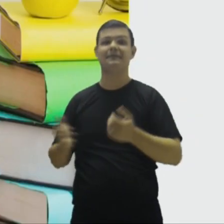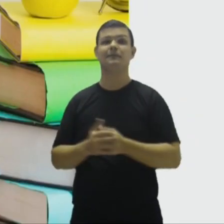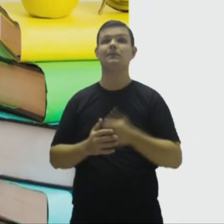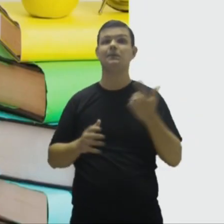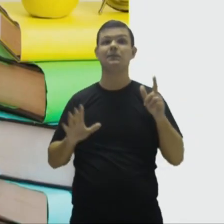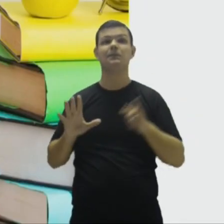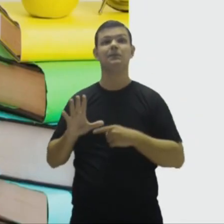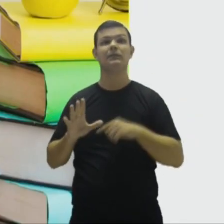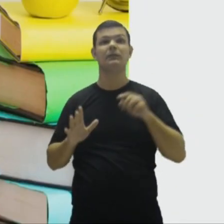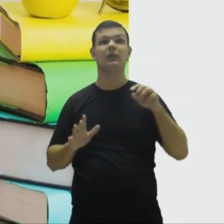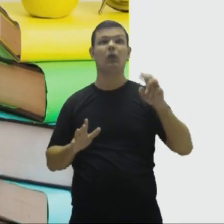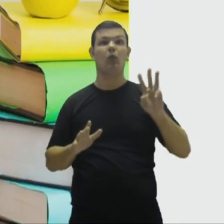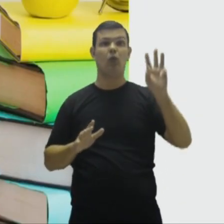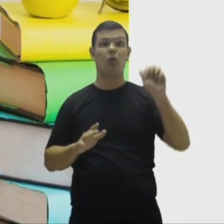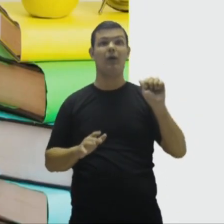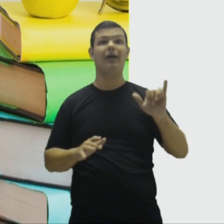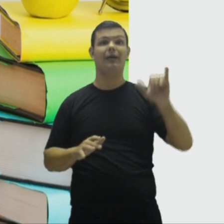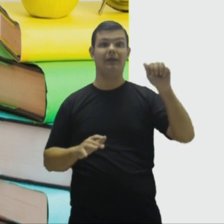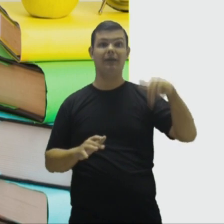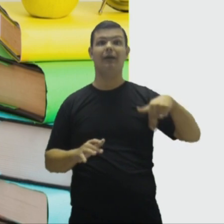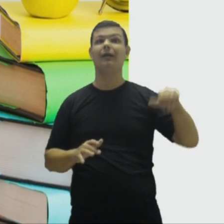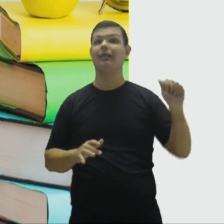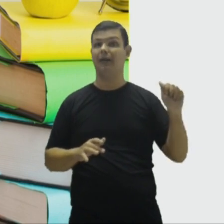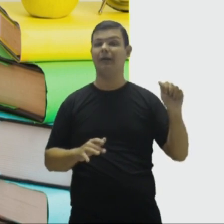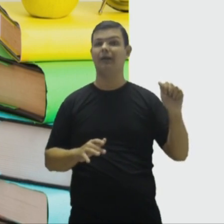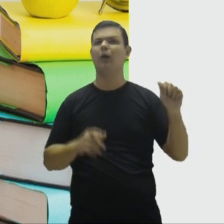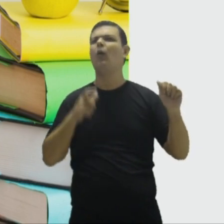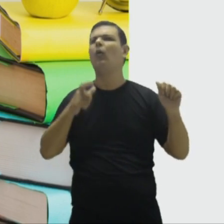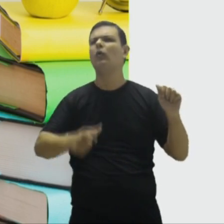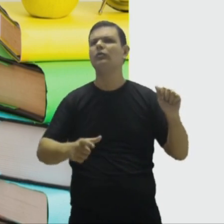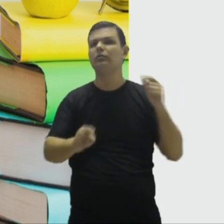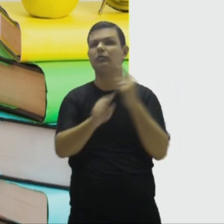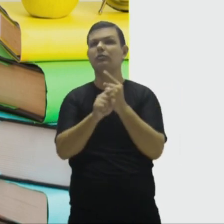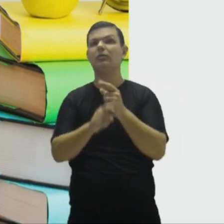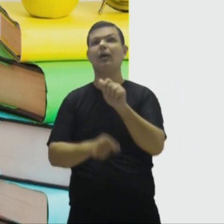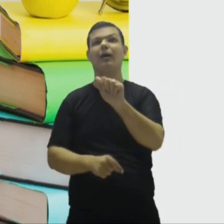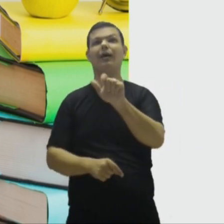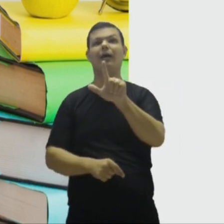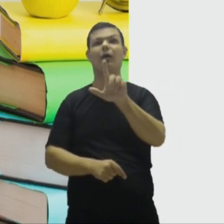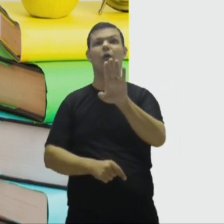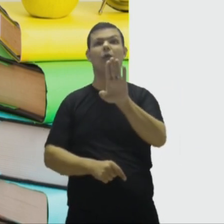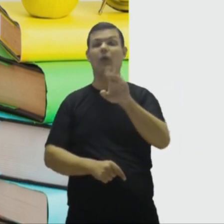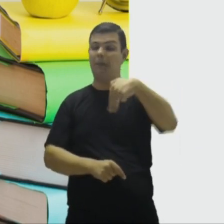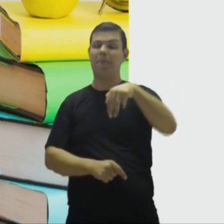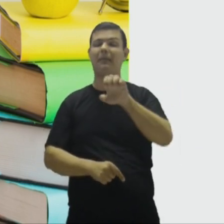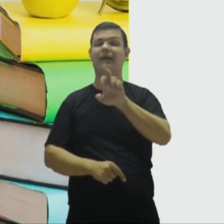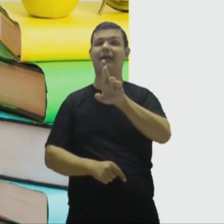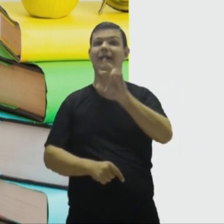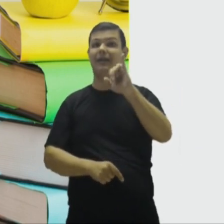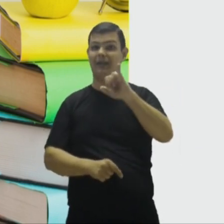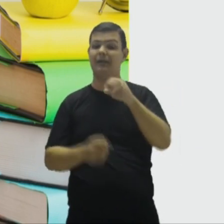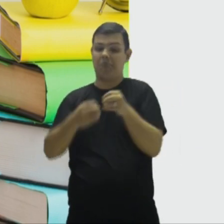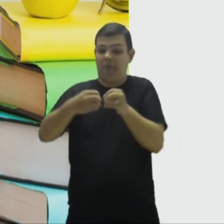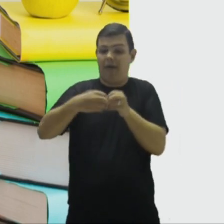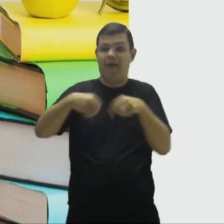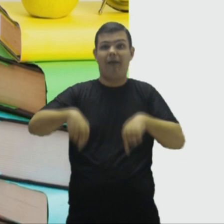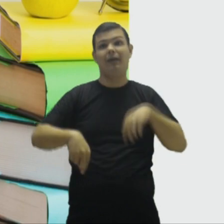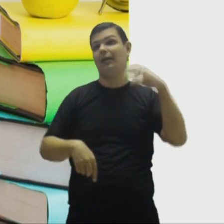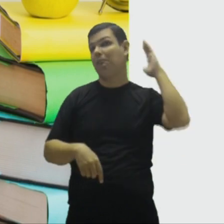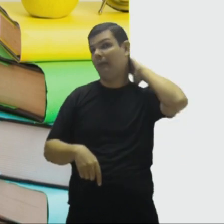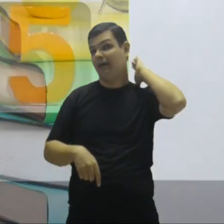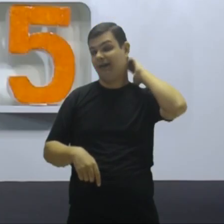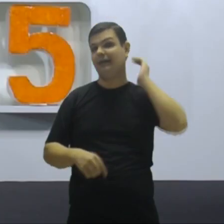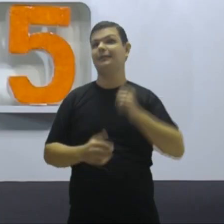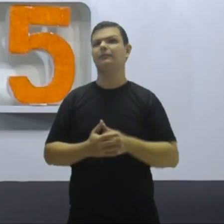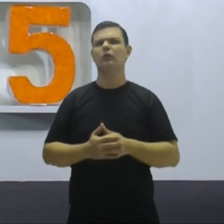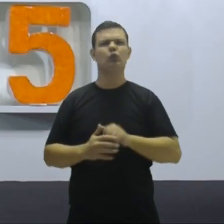Próximo, índios Uaiana. Aonde, professor? Lá em Almerim, também município próximo aqui de Belém.